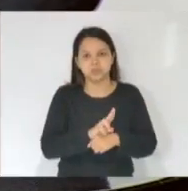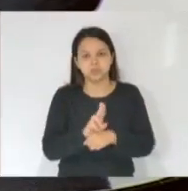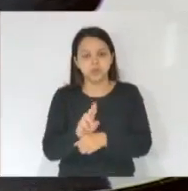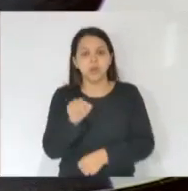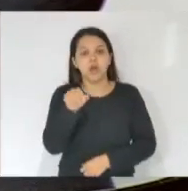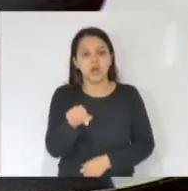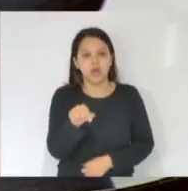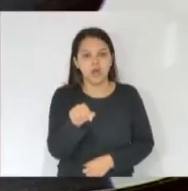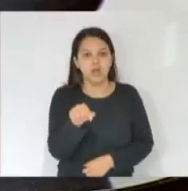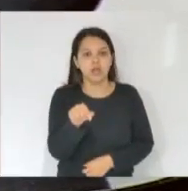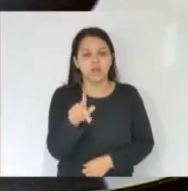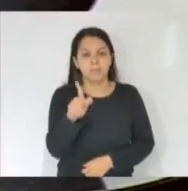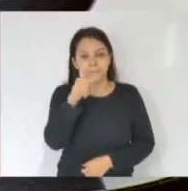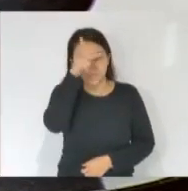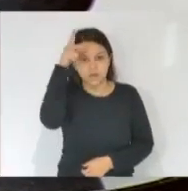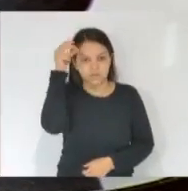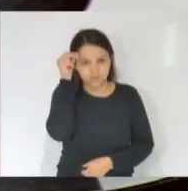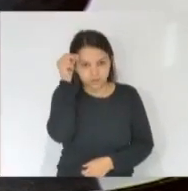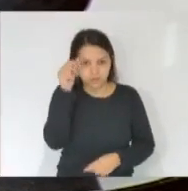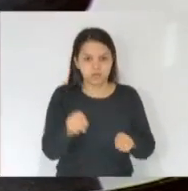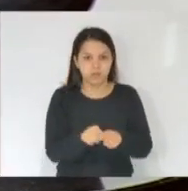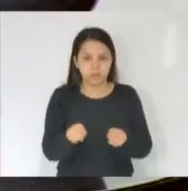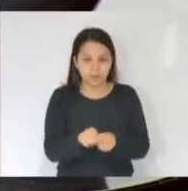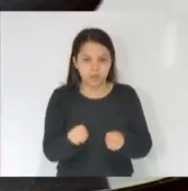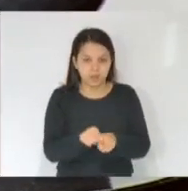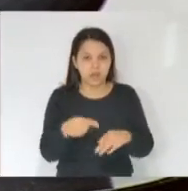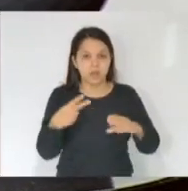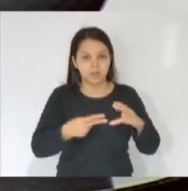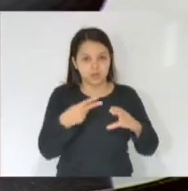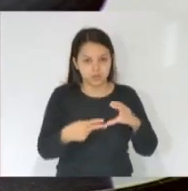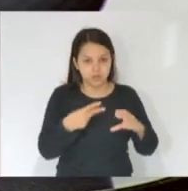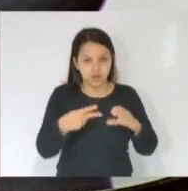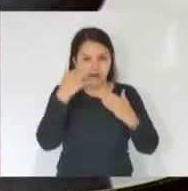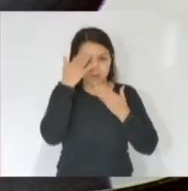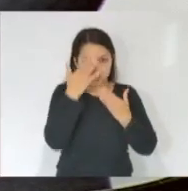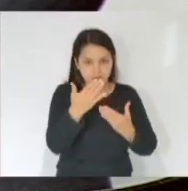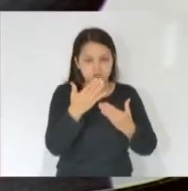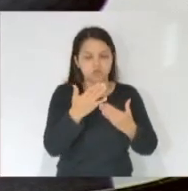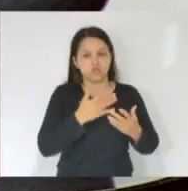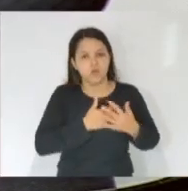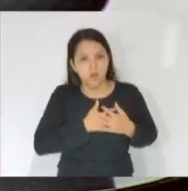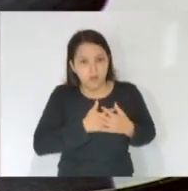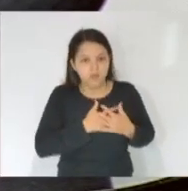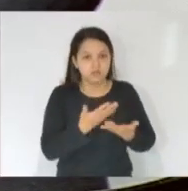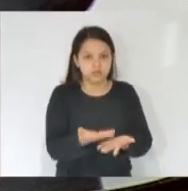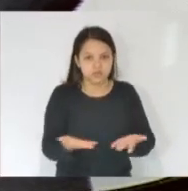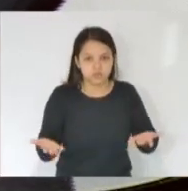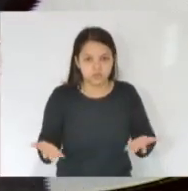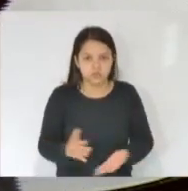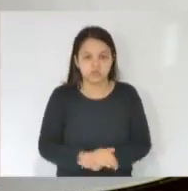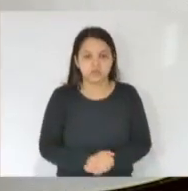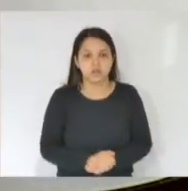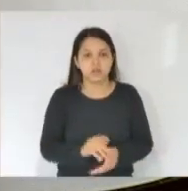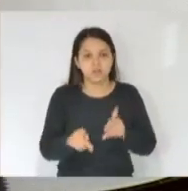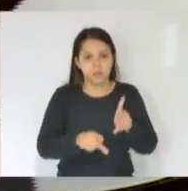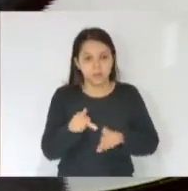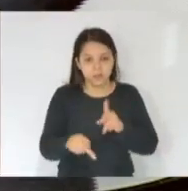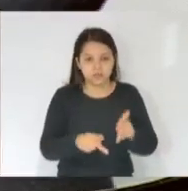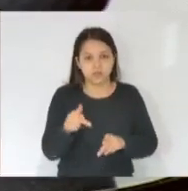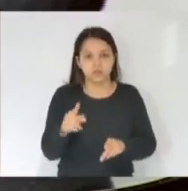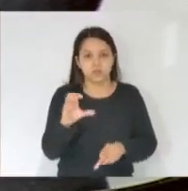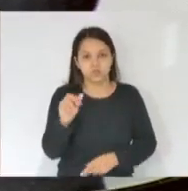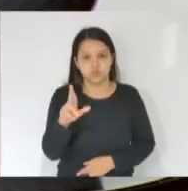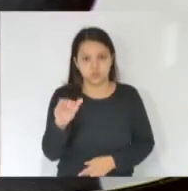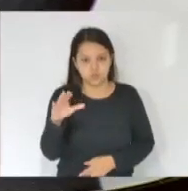Gustavo Cancelier e da Câmara de Vereadores, agradeço muito de coração e ao povo de Uruçanga. Muito obrigado